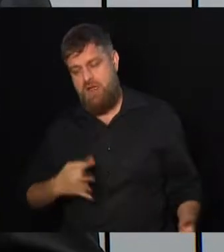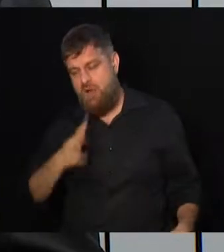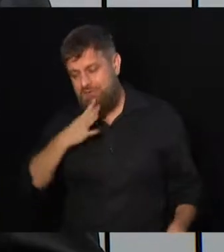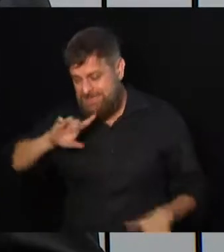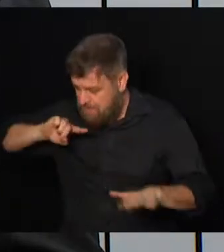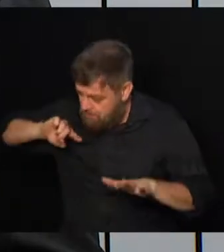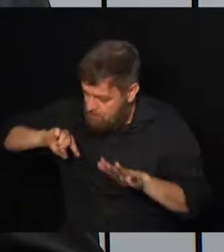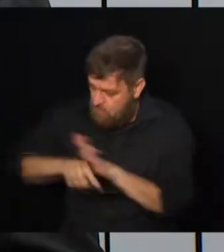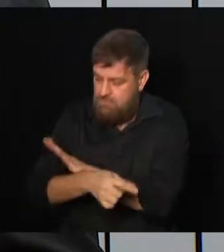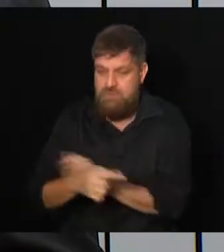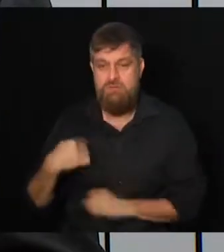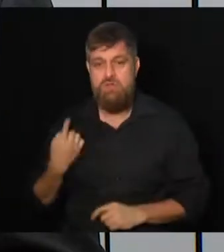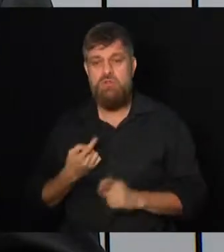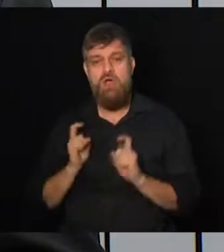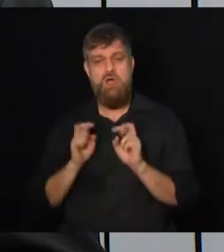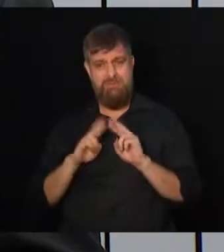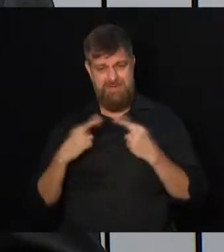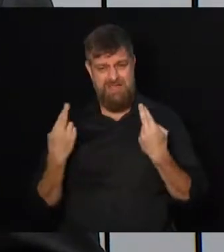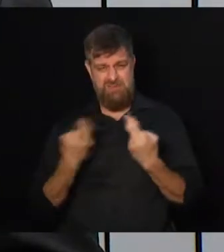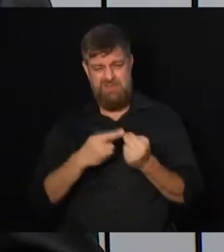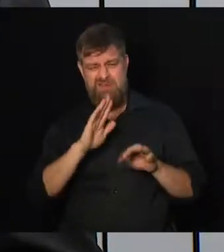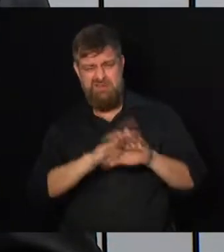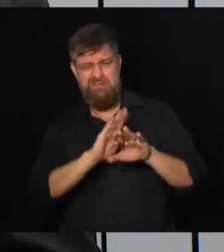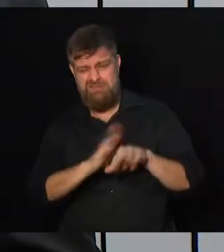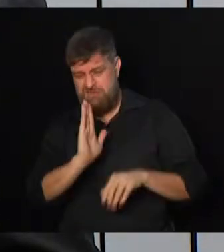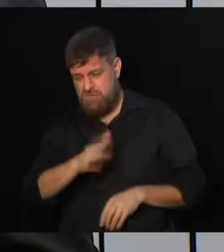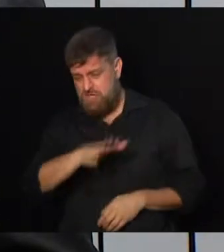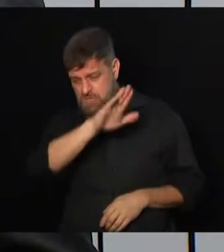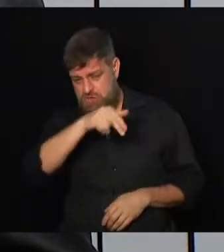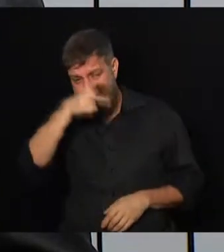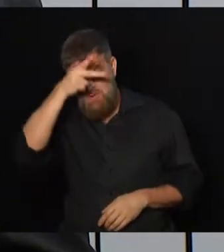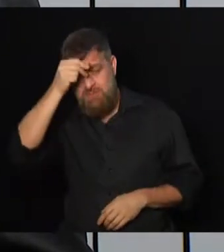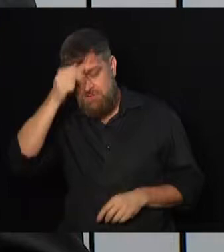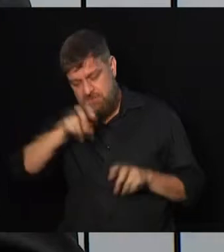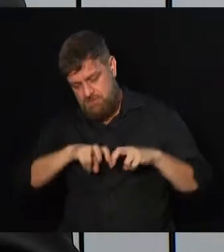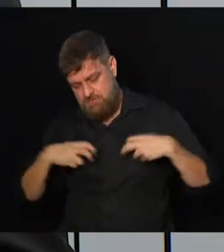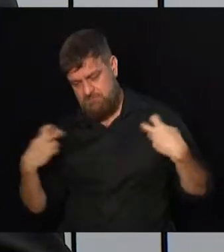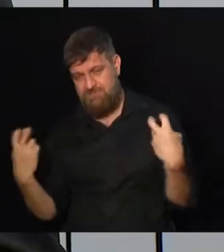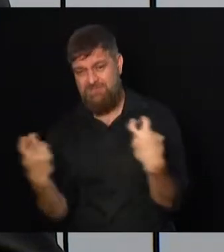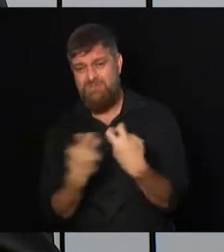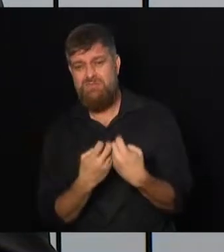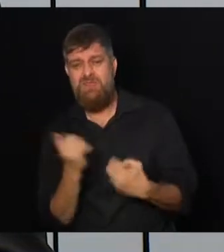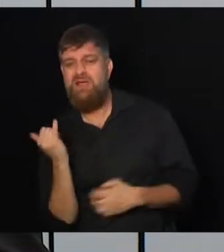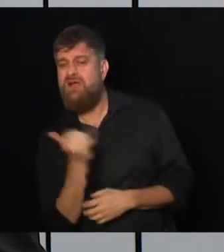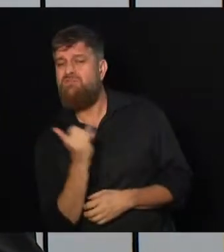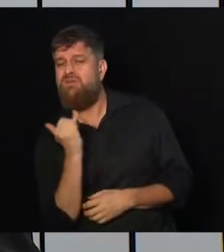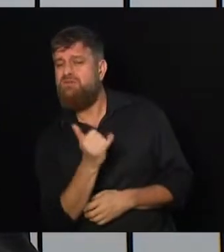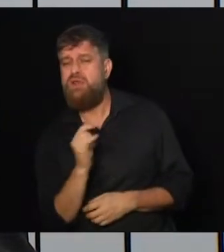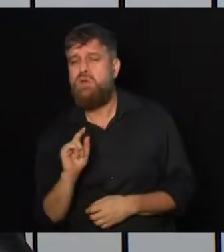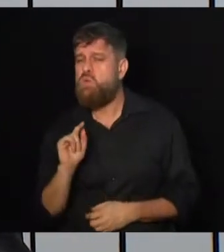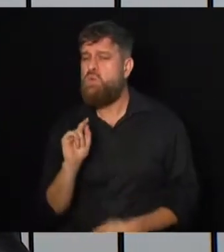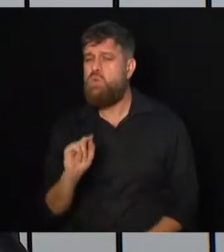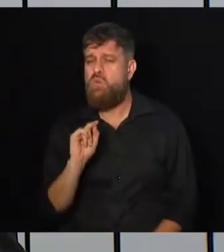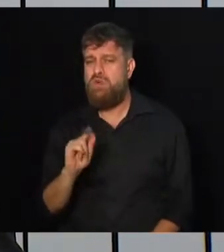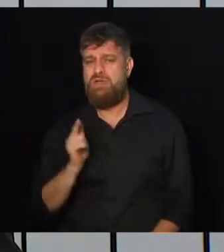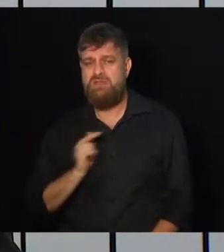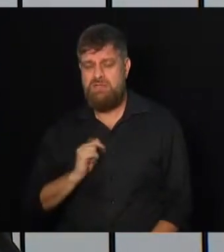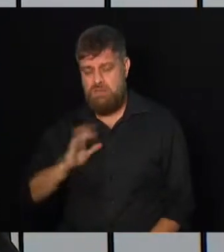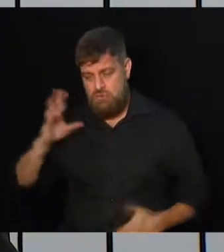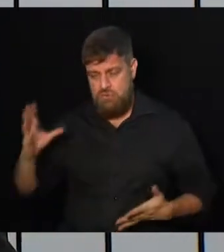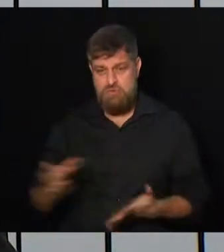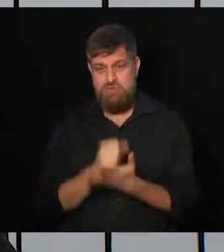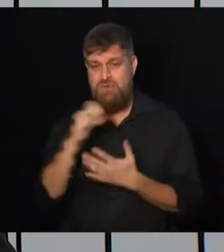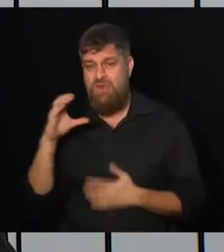uma vez, fizemos uma reunião com o executivo e foi falado a questão do